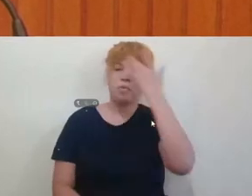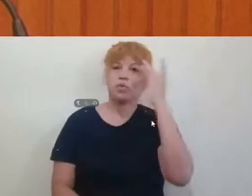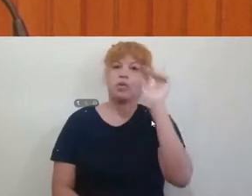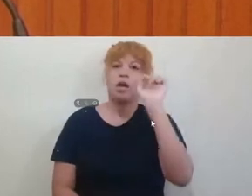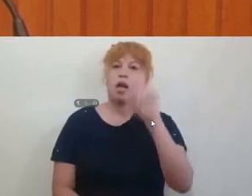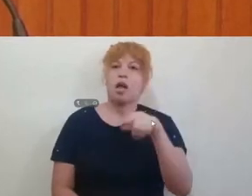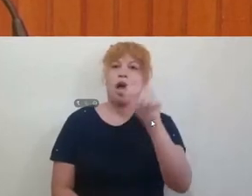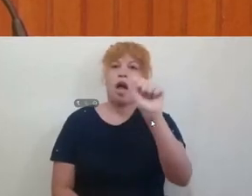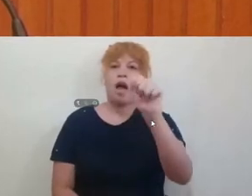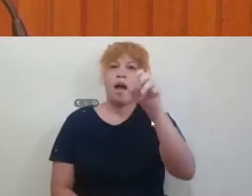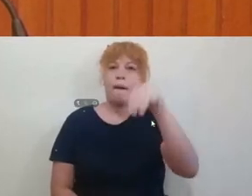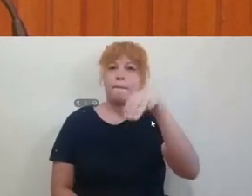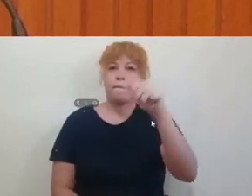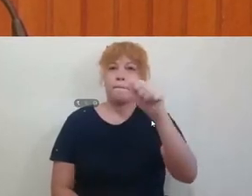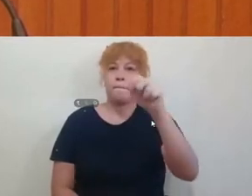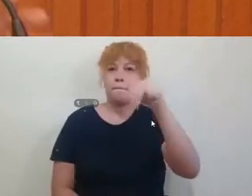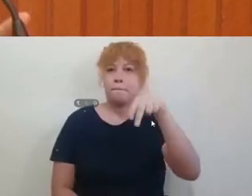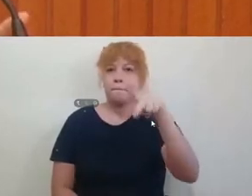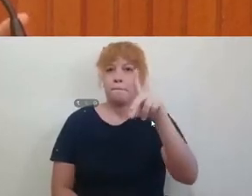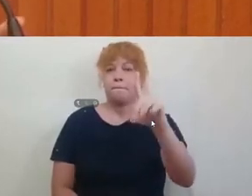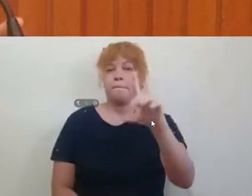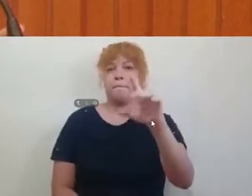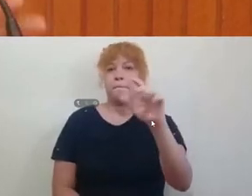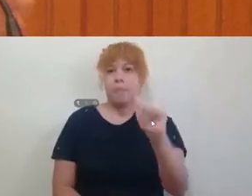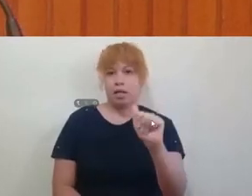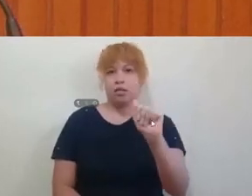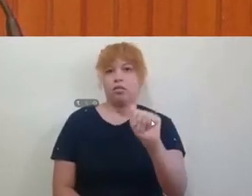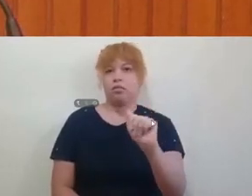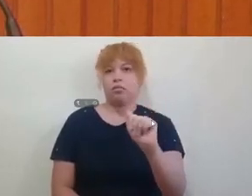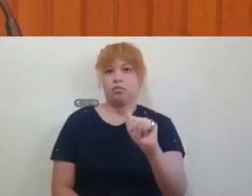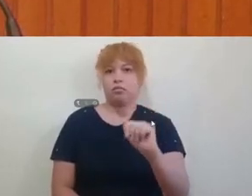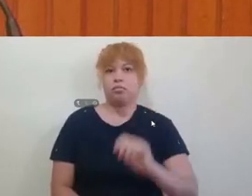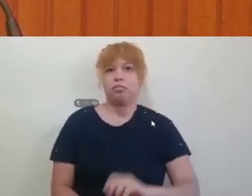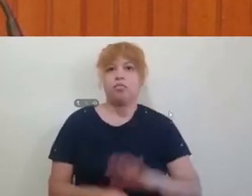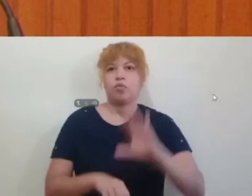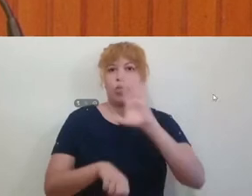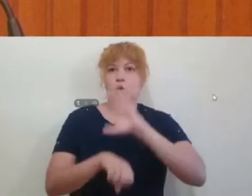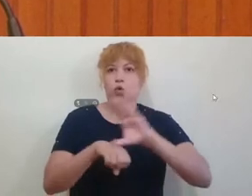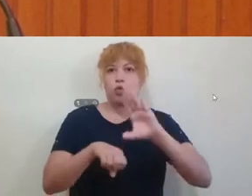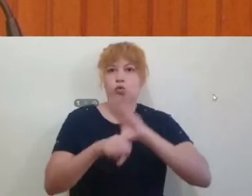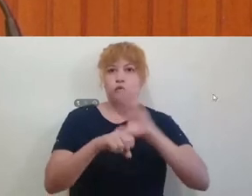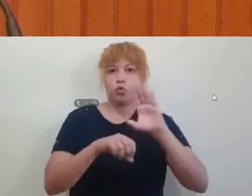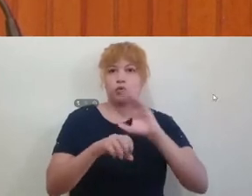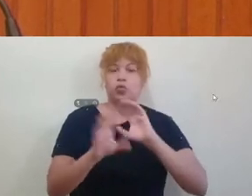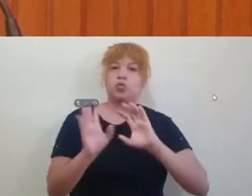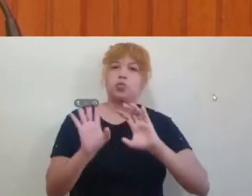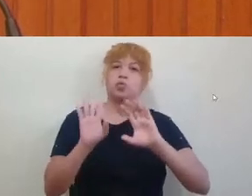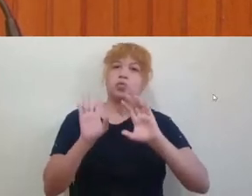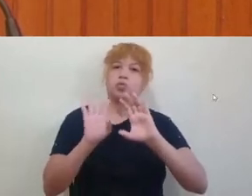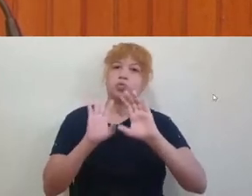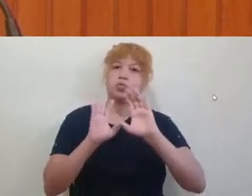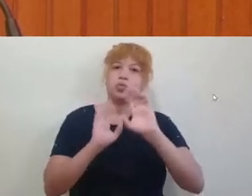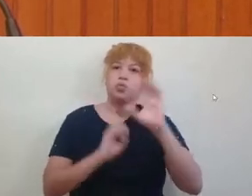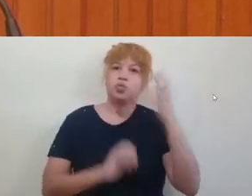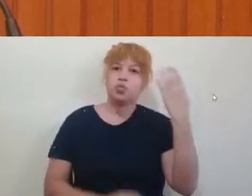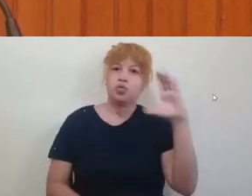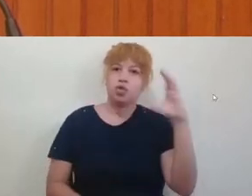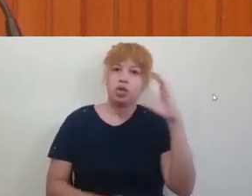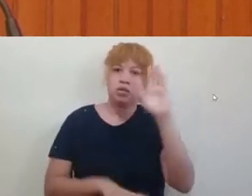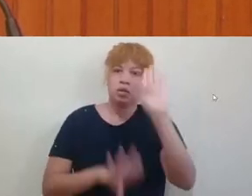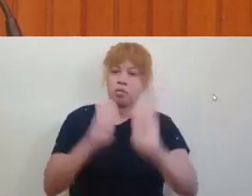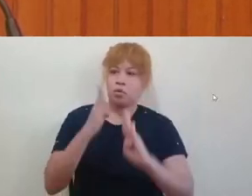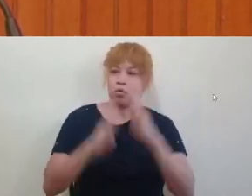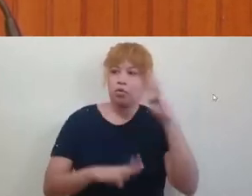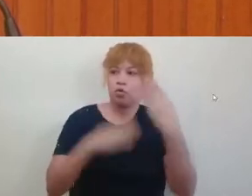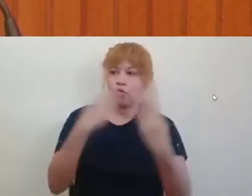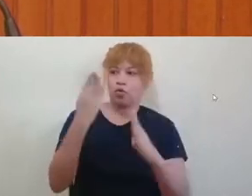Pronto, e neste momento, nosso reitor vai conceder o grau a todos os estudantes do curso Bacharelado em Ciências